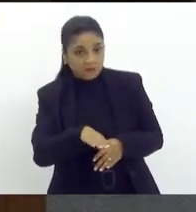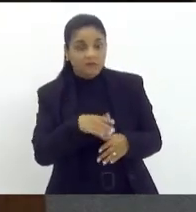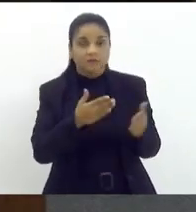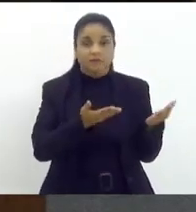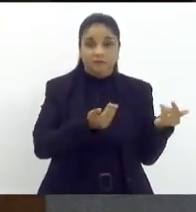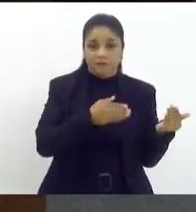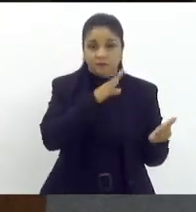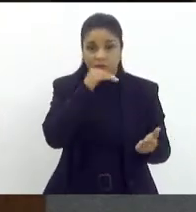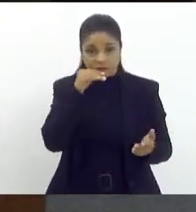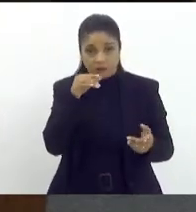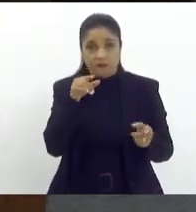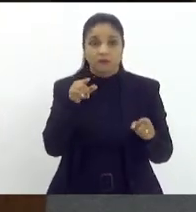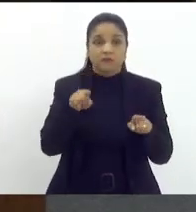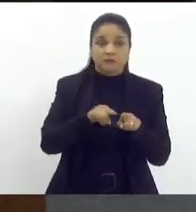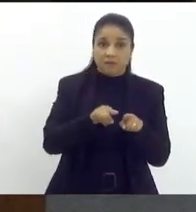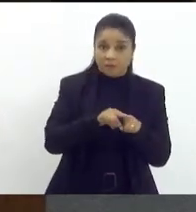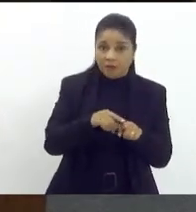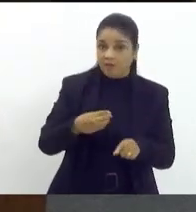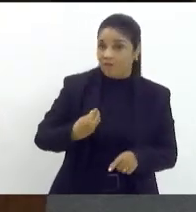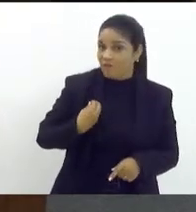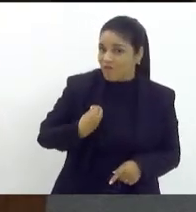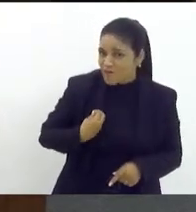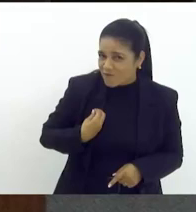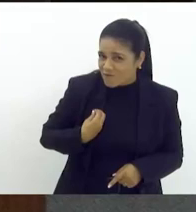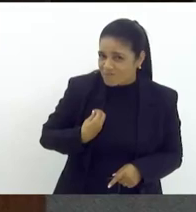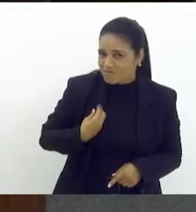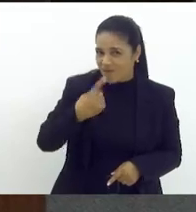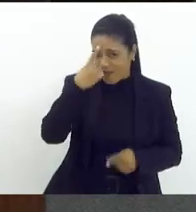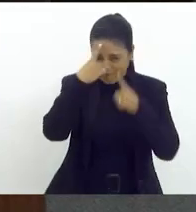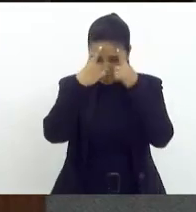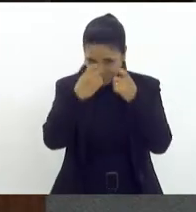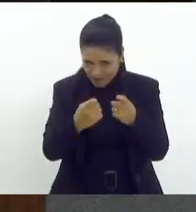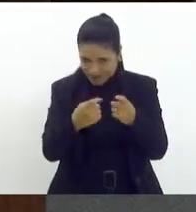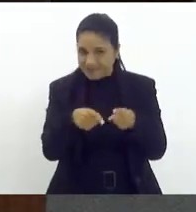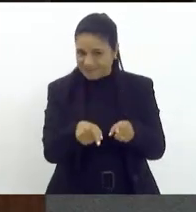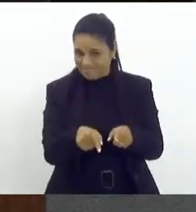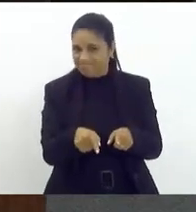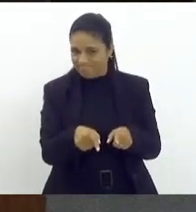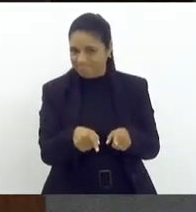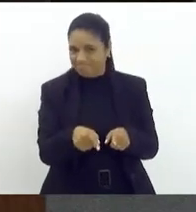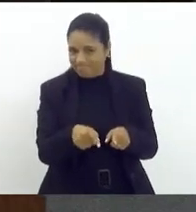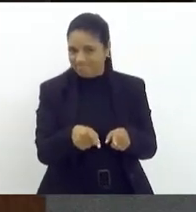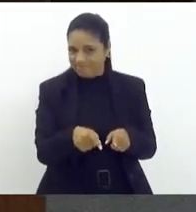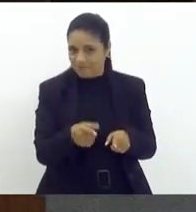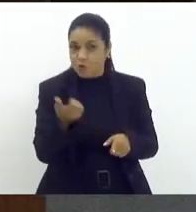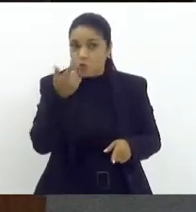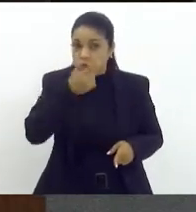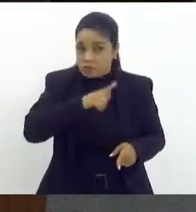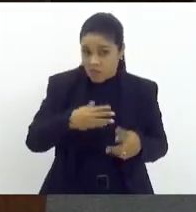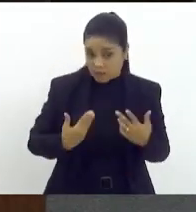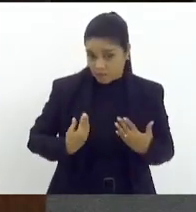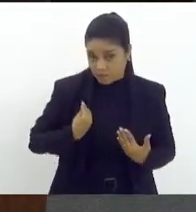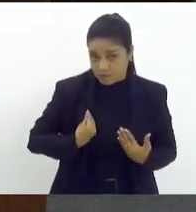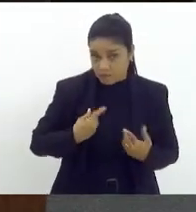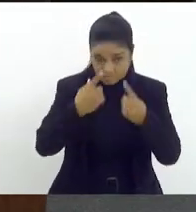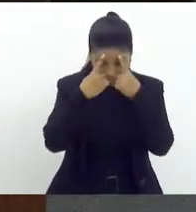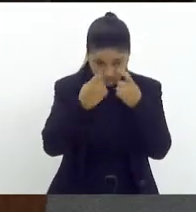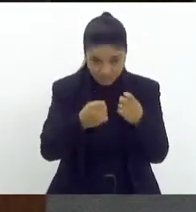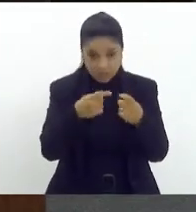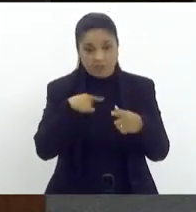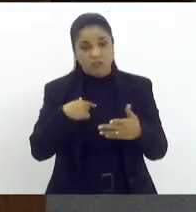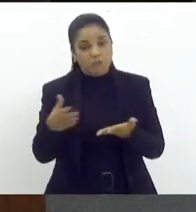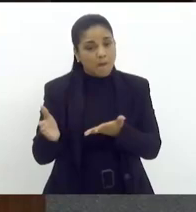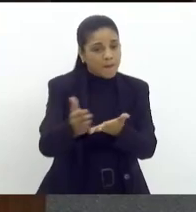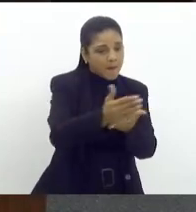adolescentes sobrevivem a uma violência Trago essa questão porque a gente viu um